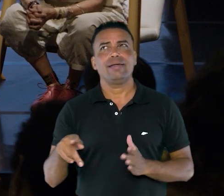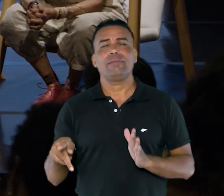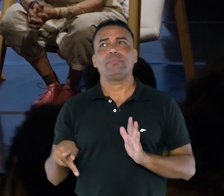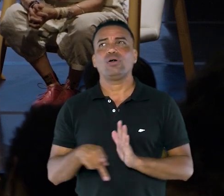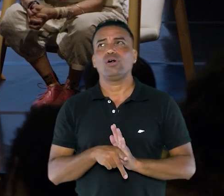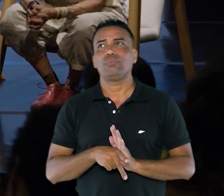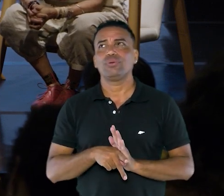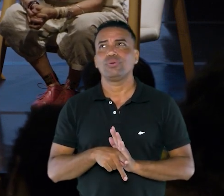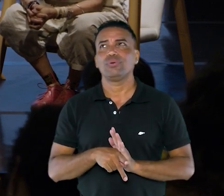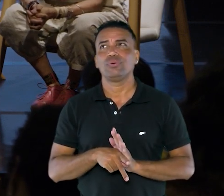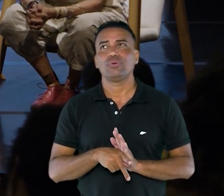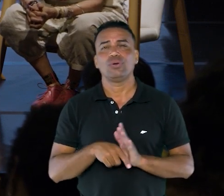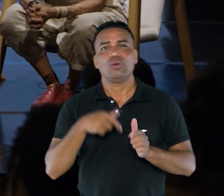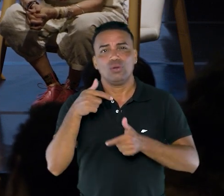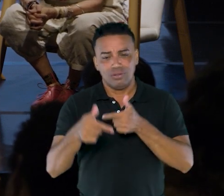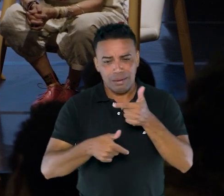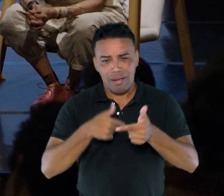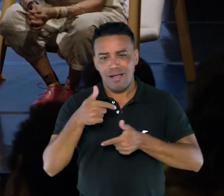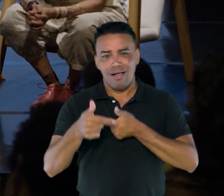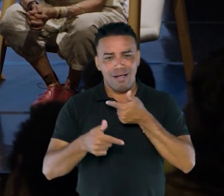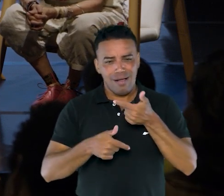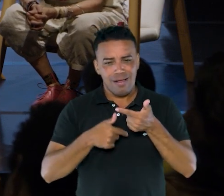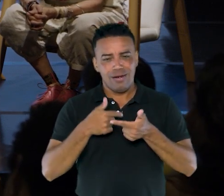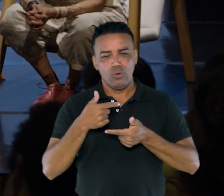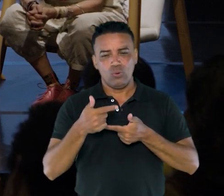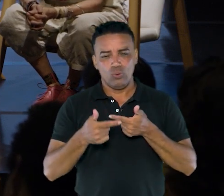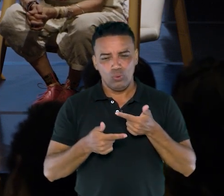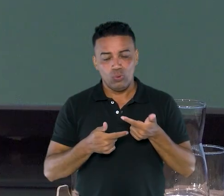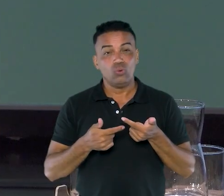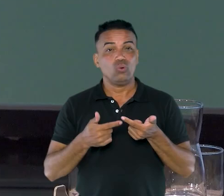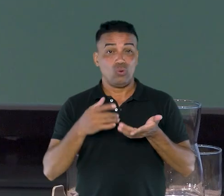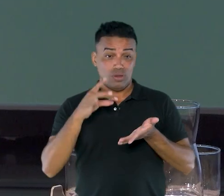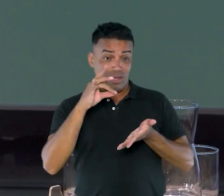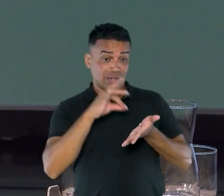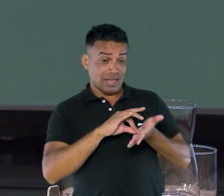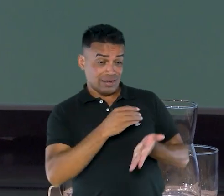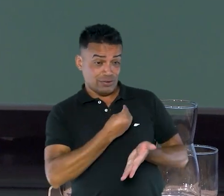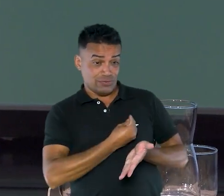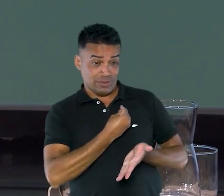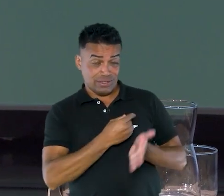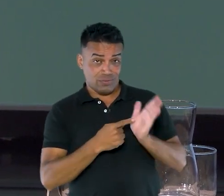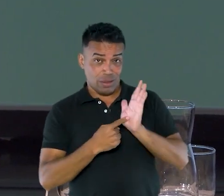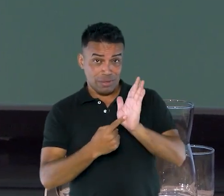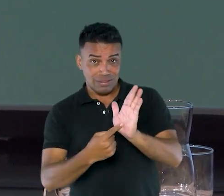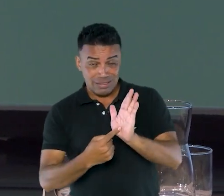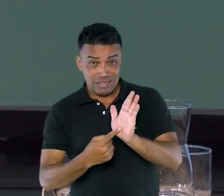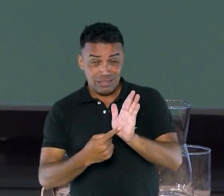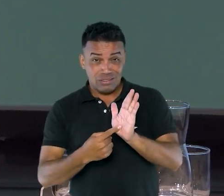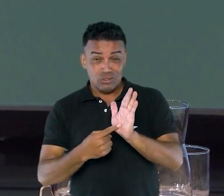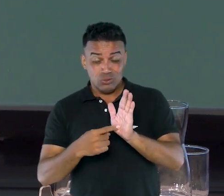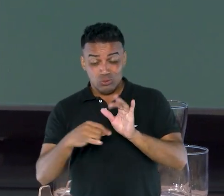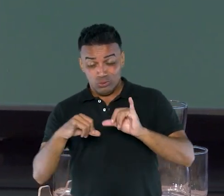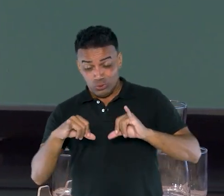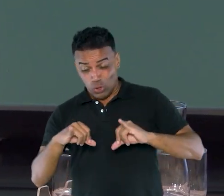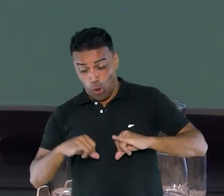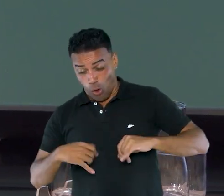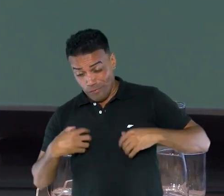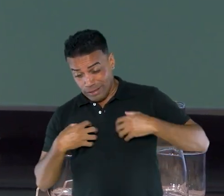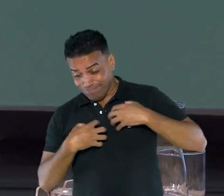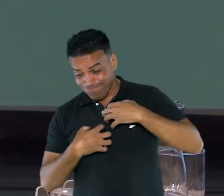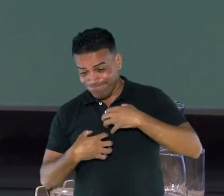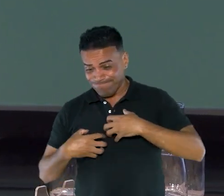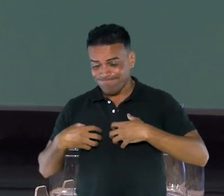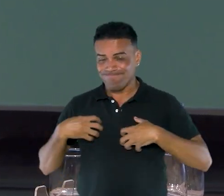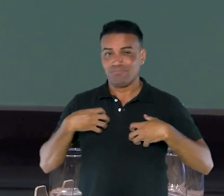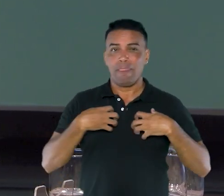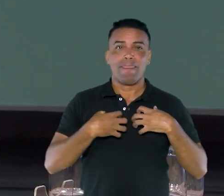justamente porque esse trabalho foi sendo feito e a realidade foi se apresentando e dói, e dá angústia,